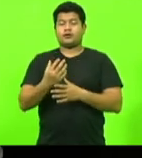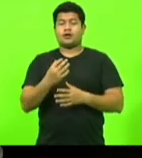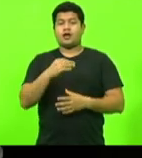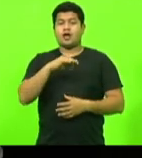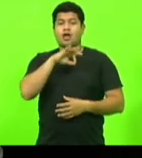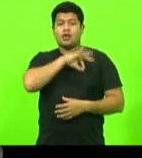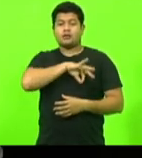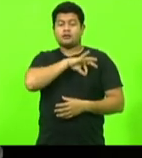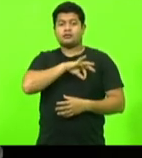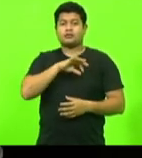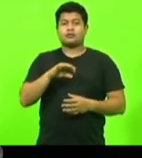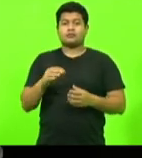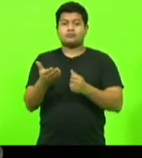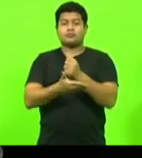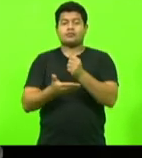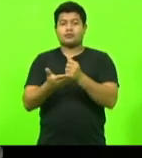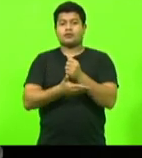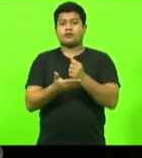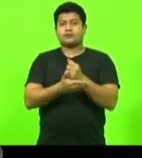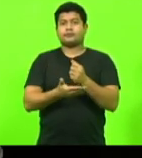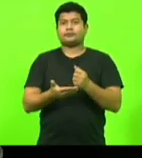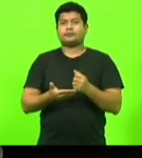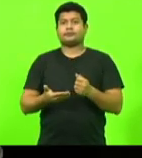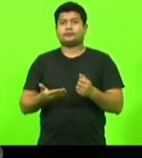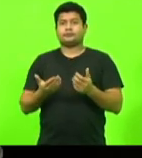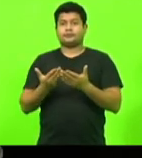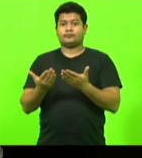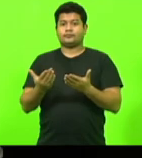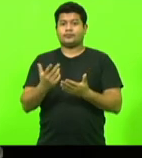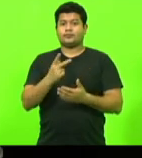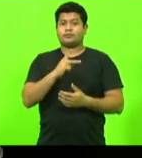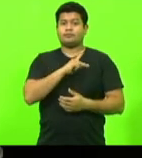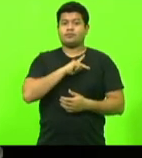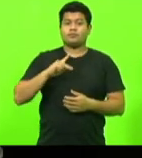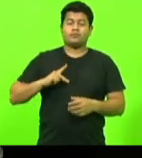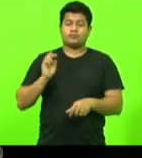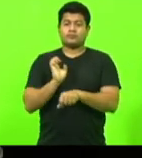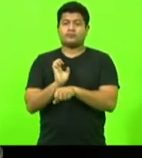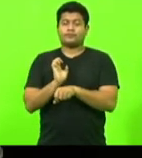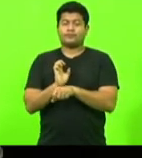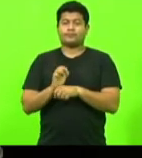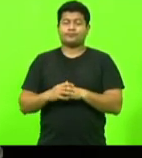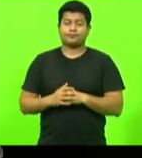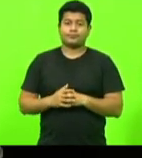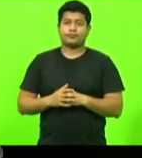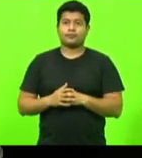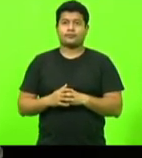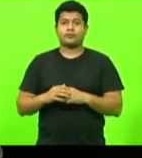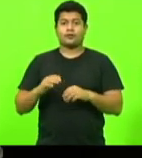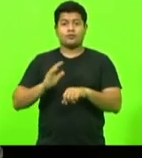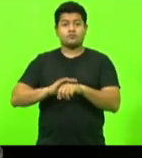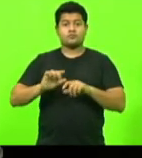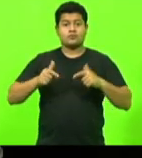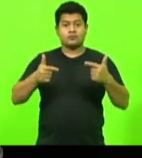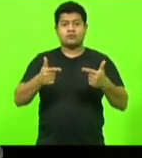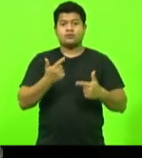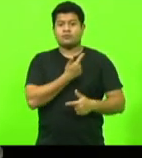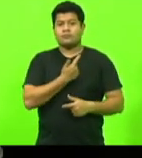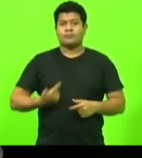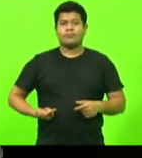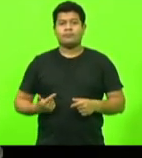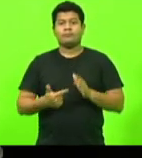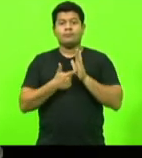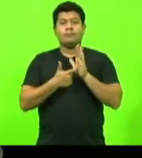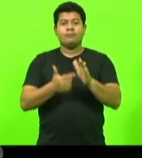aos integrantes da carreira do Magistério Público Estadual. Essas iniciativas do governo estadual são indicativos